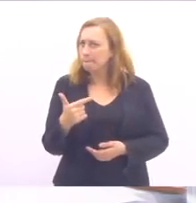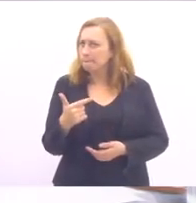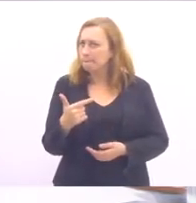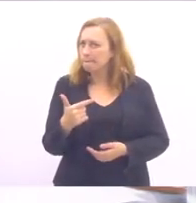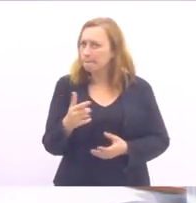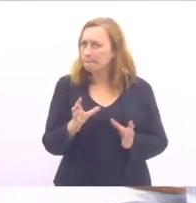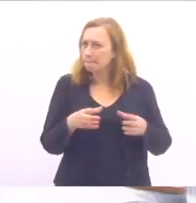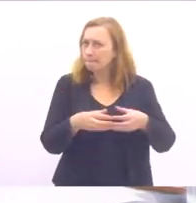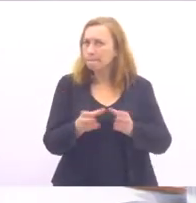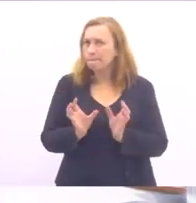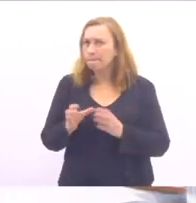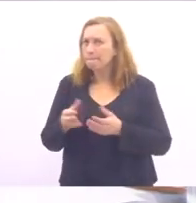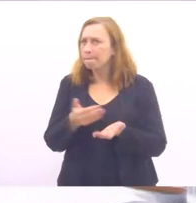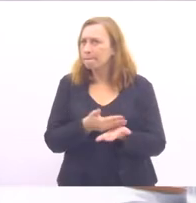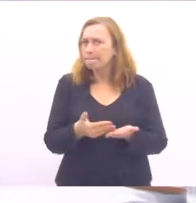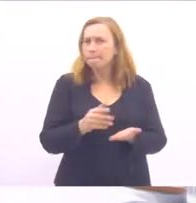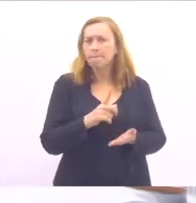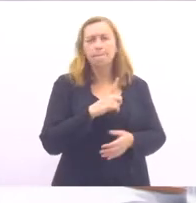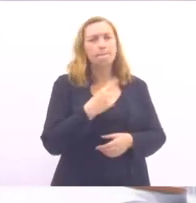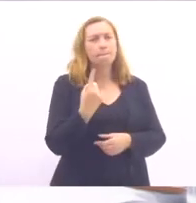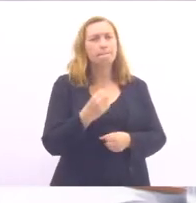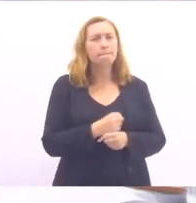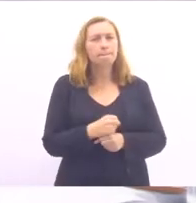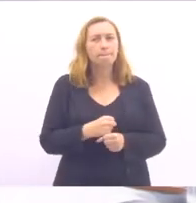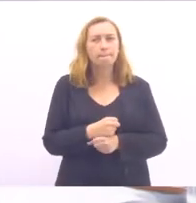22 cooperativas no início. A gente teve um ano.